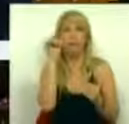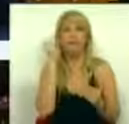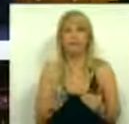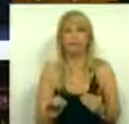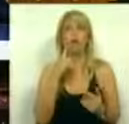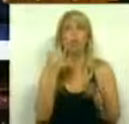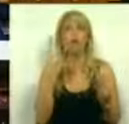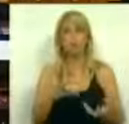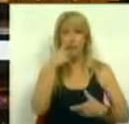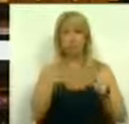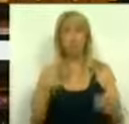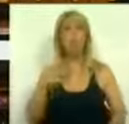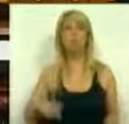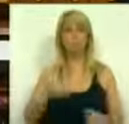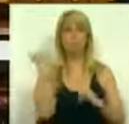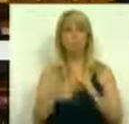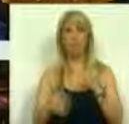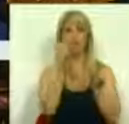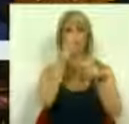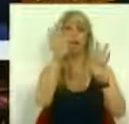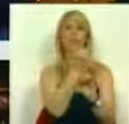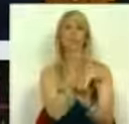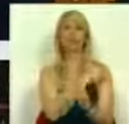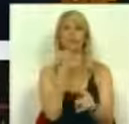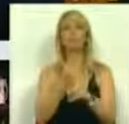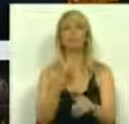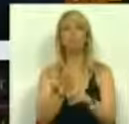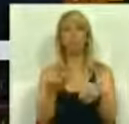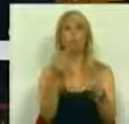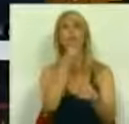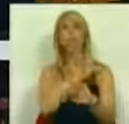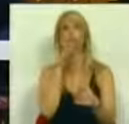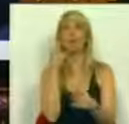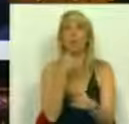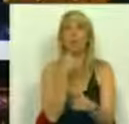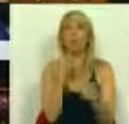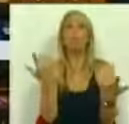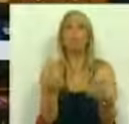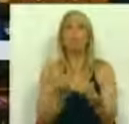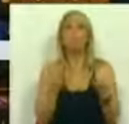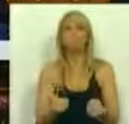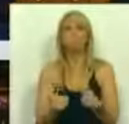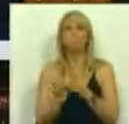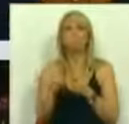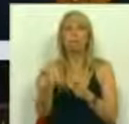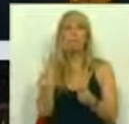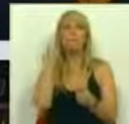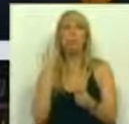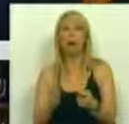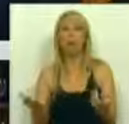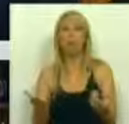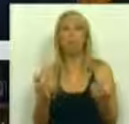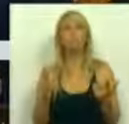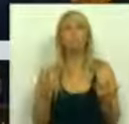Muitos portugueses estão em risco de perder as suas casas, mesmo depois de grandes sacrifícios, porque não conseguem pagar as prestações ao banco.